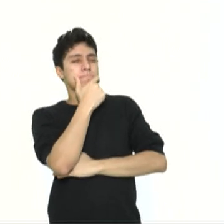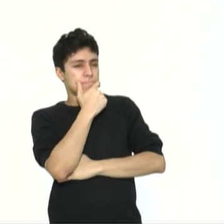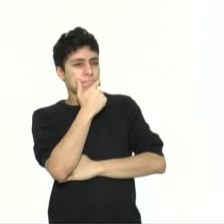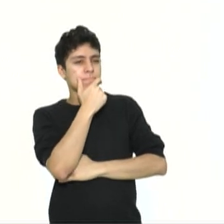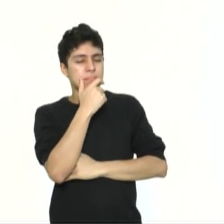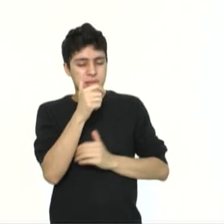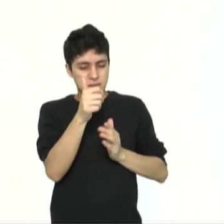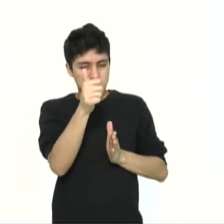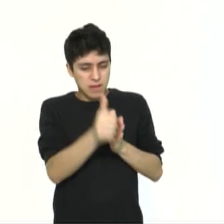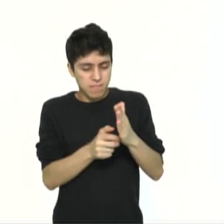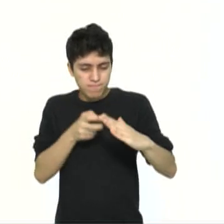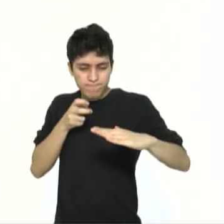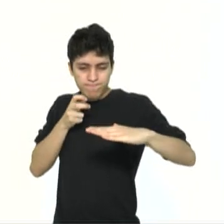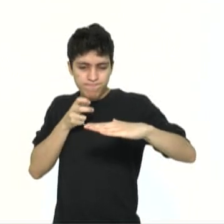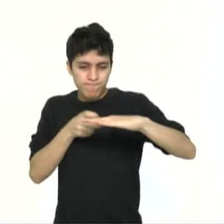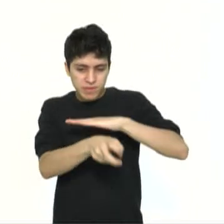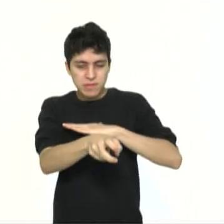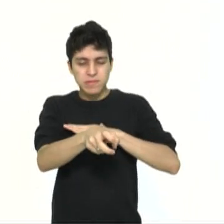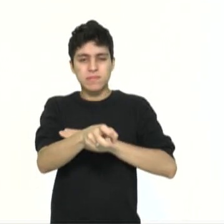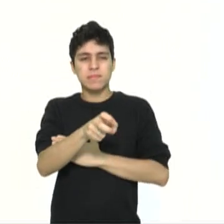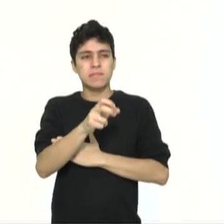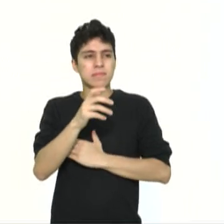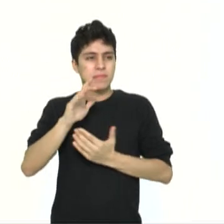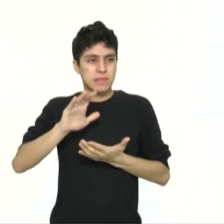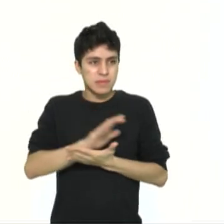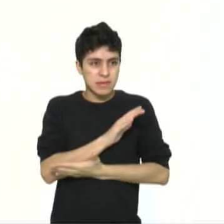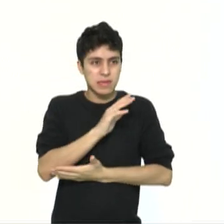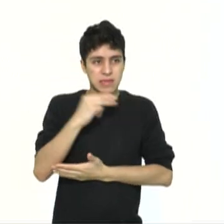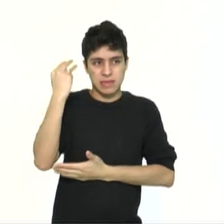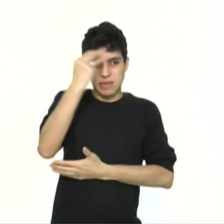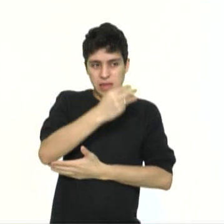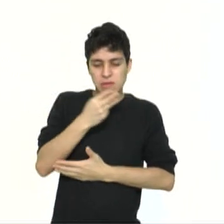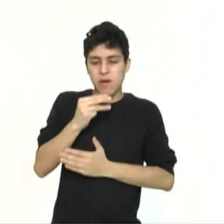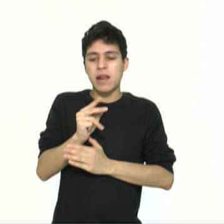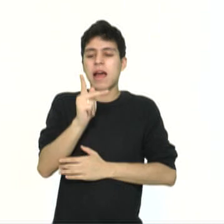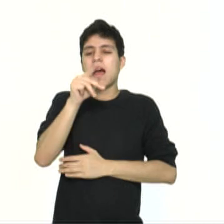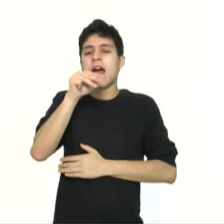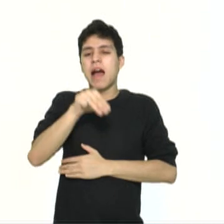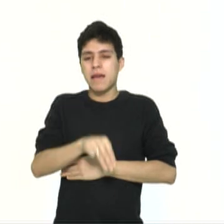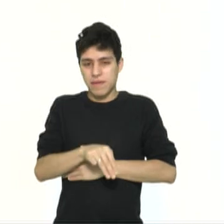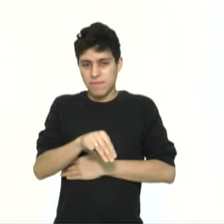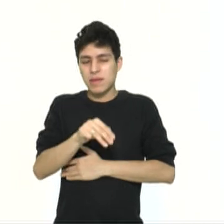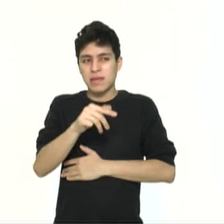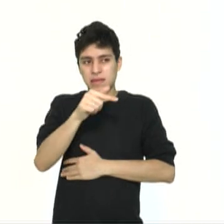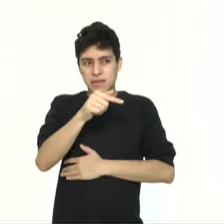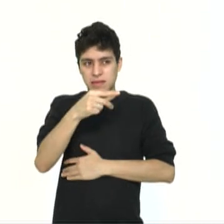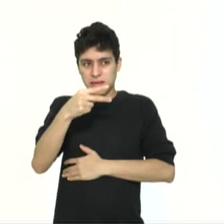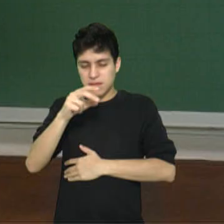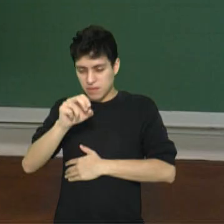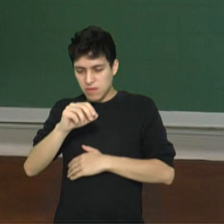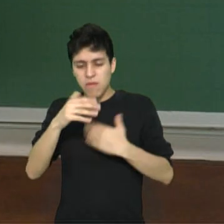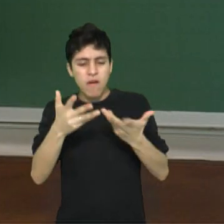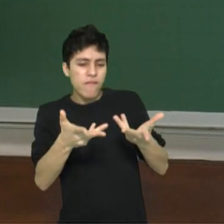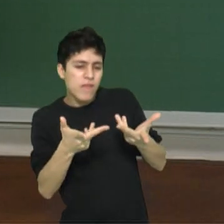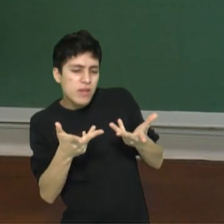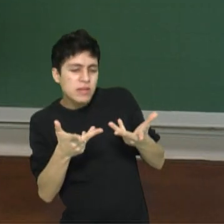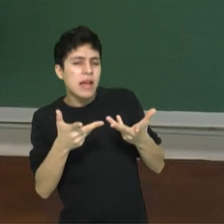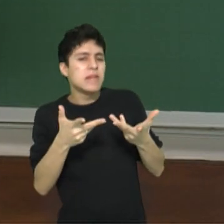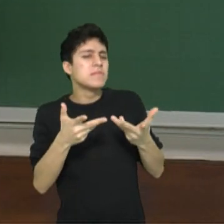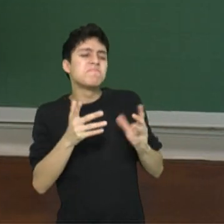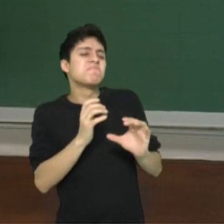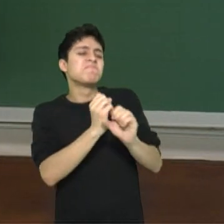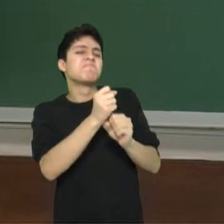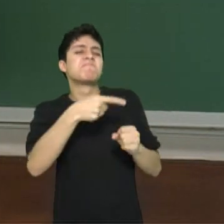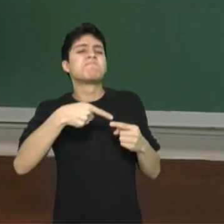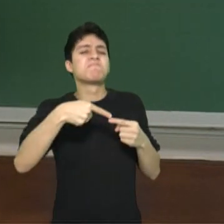3 horas para percorrer 750 quilômetros. Qual a velocidade média desse trem? Então, analisa o que o